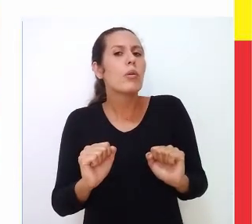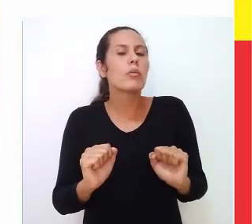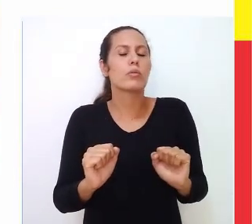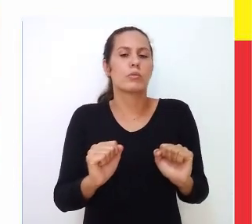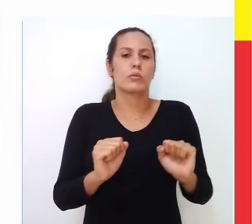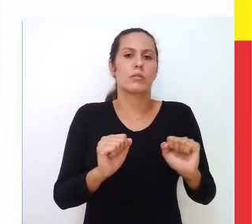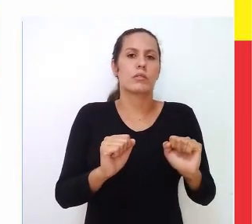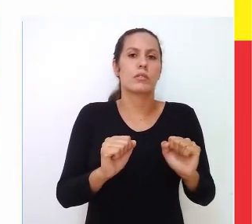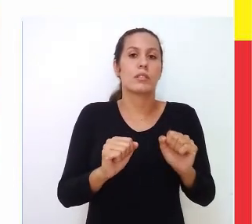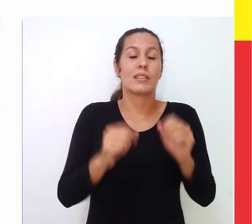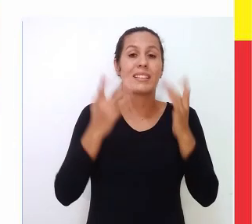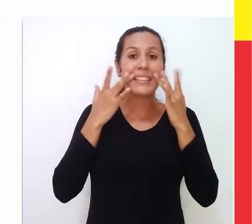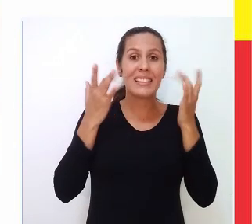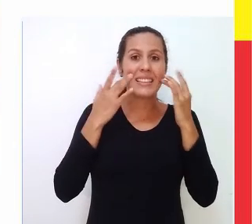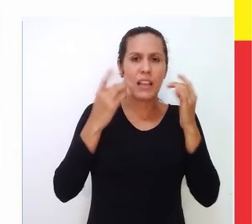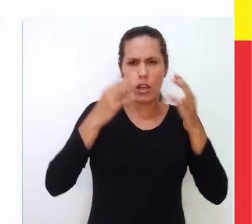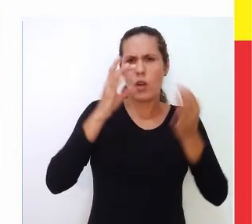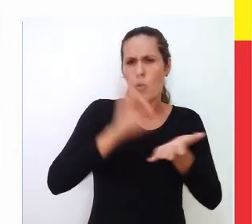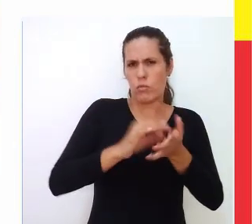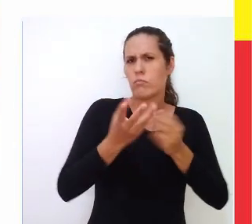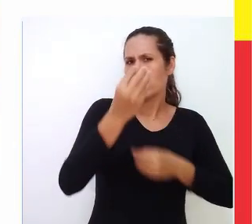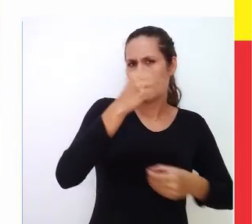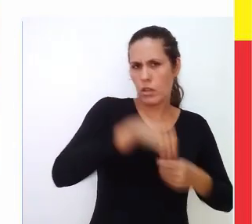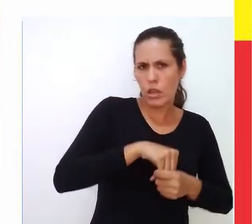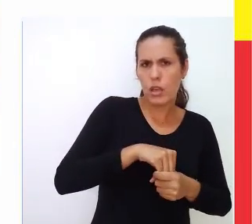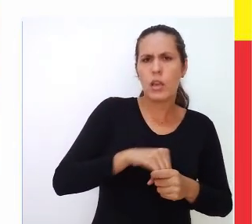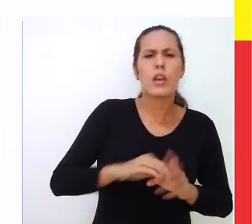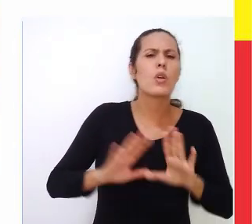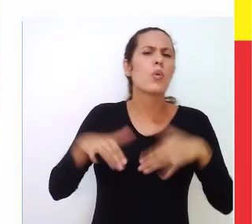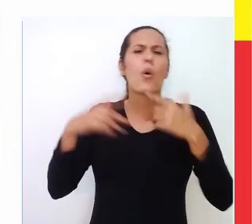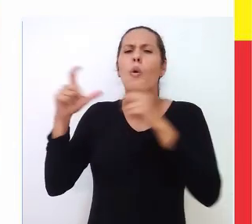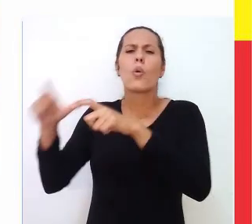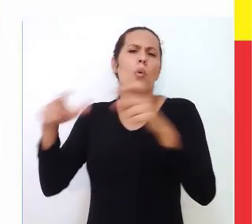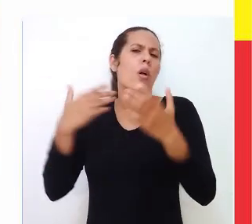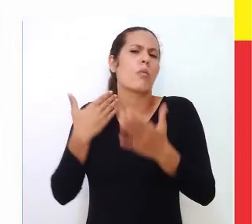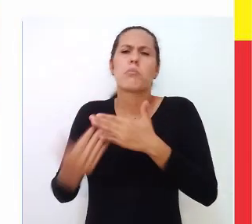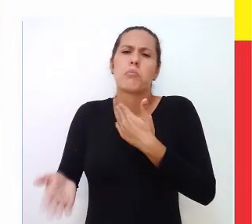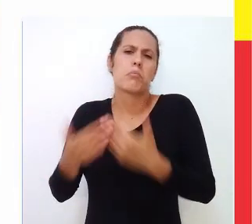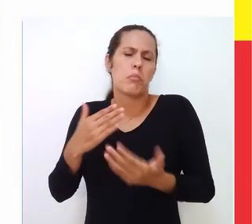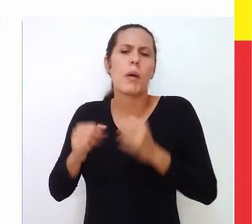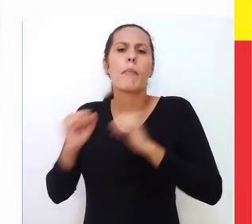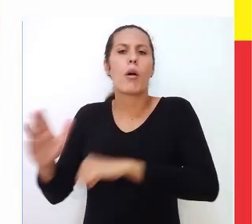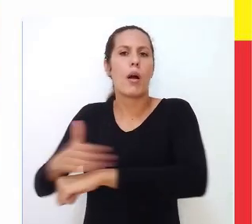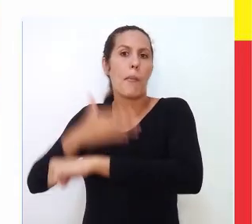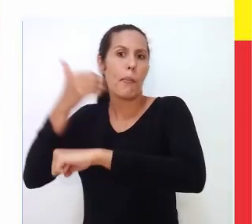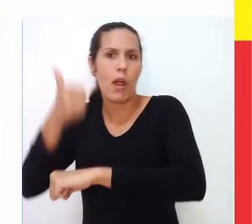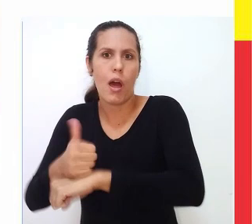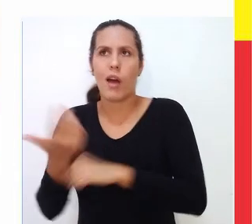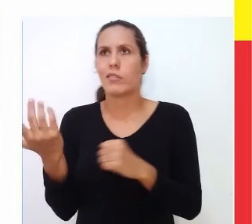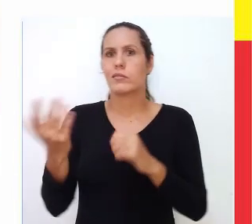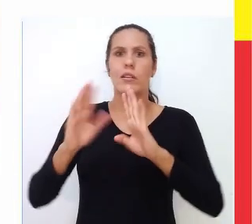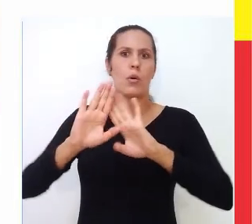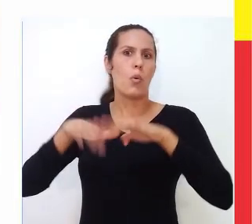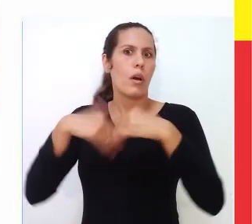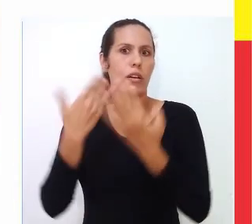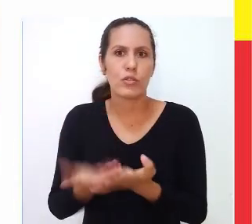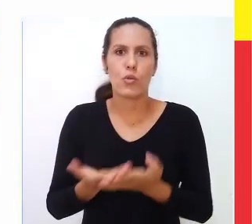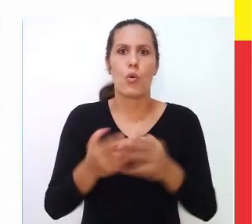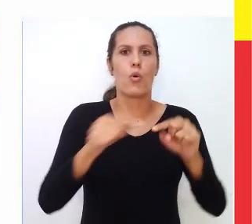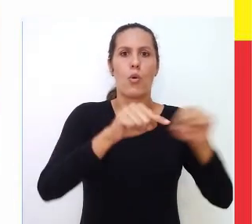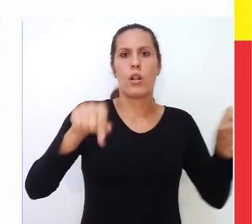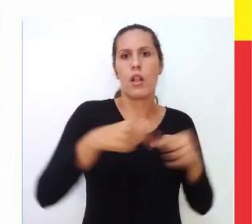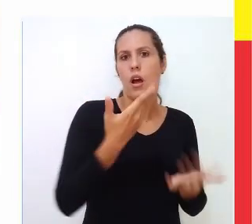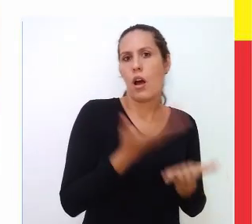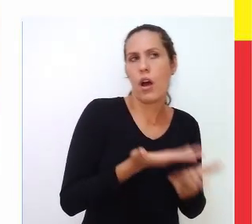ser dentro de um teatro ou pode ser em qualquer outro lugar, como uma praça pública, uma escola,